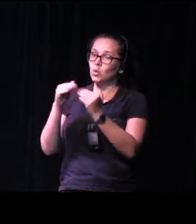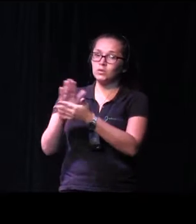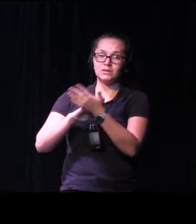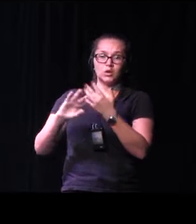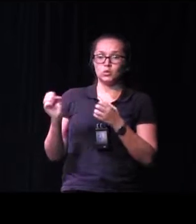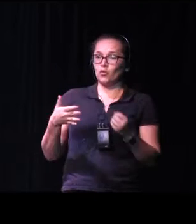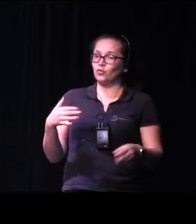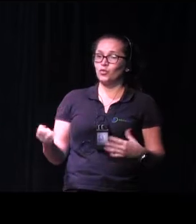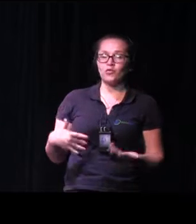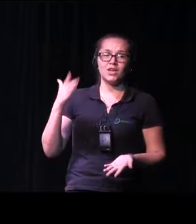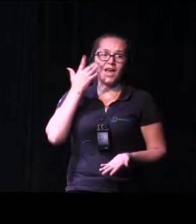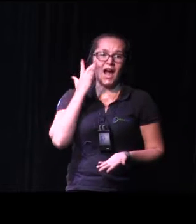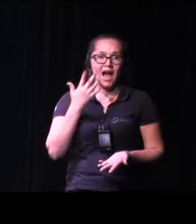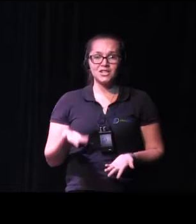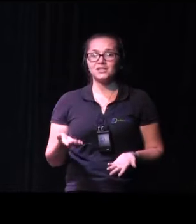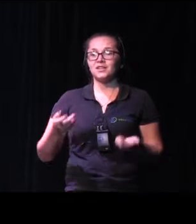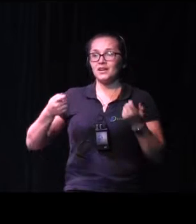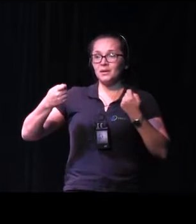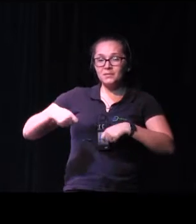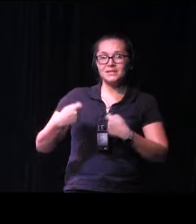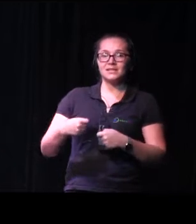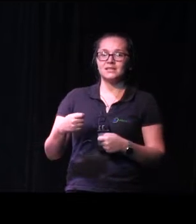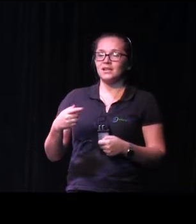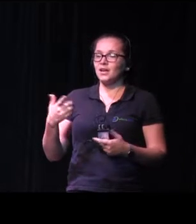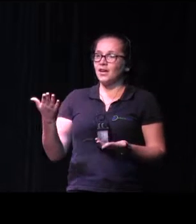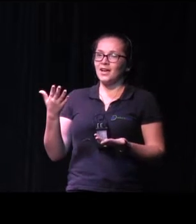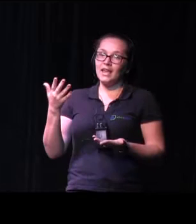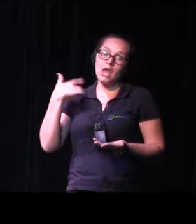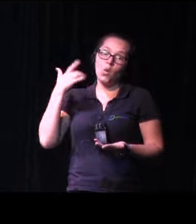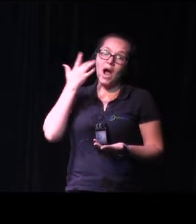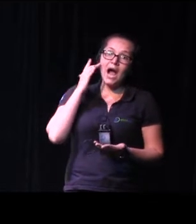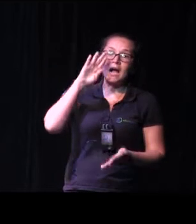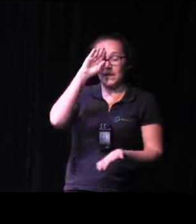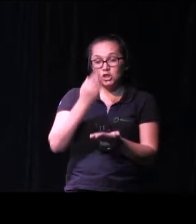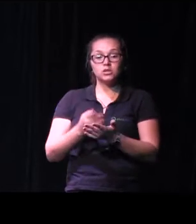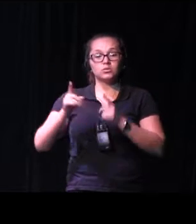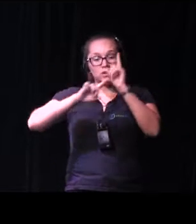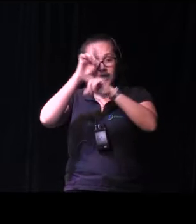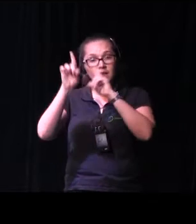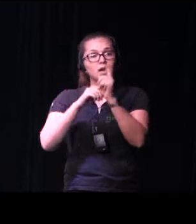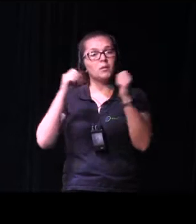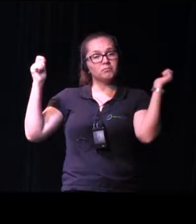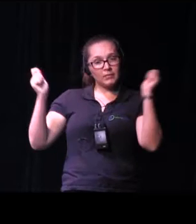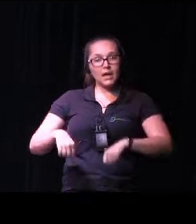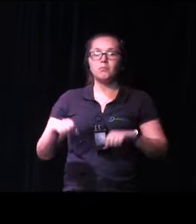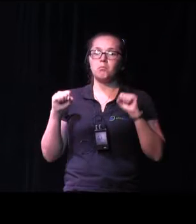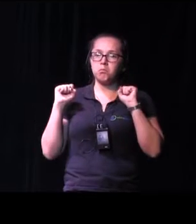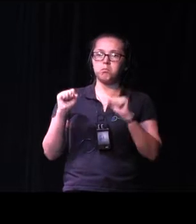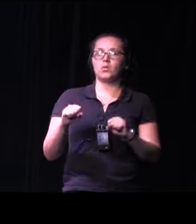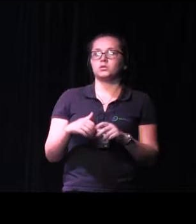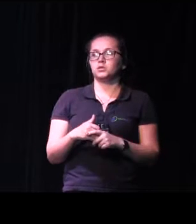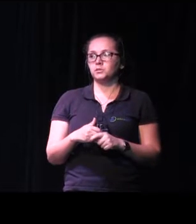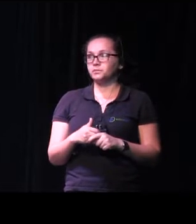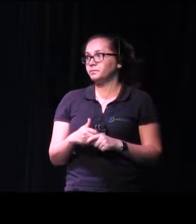Então, eu não concordo com a modernidade que ia, com essa mesma altura, até o infinito. Eu acredito nessa ideia